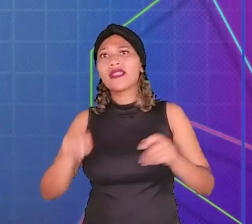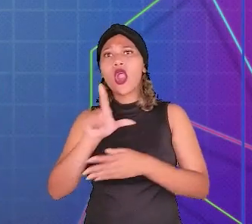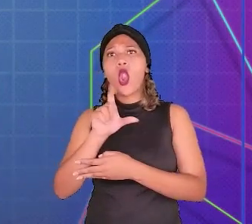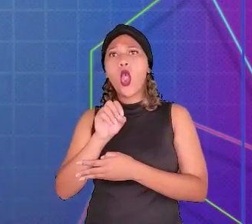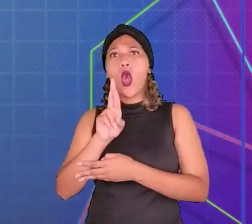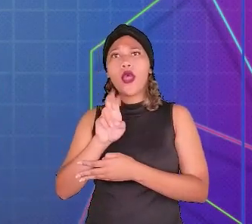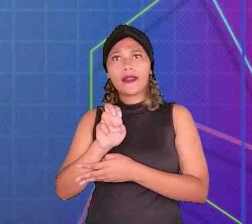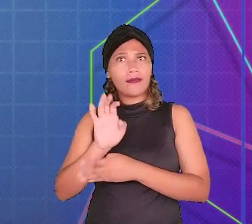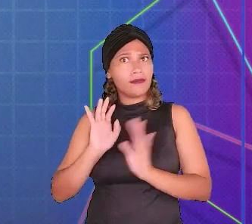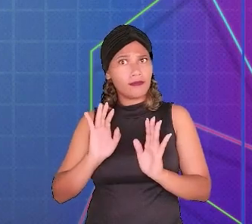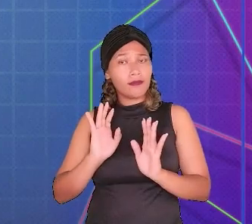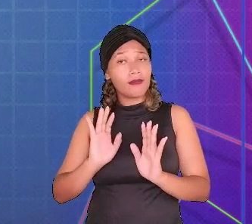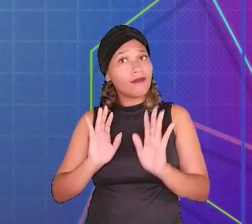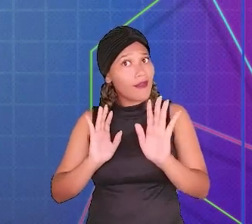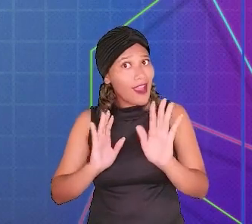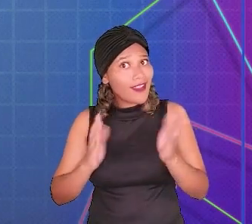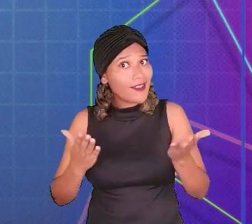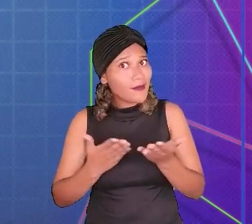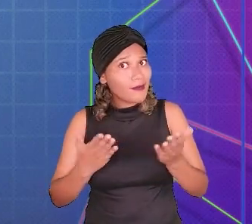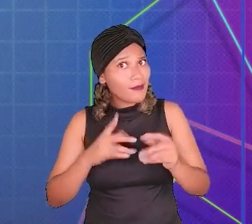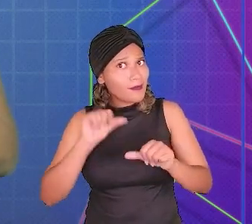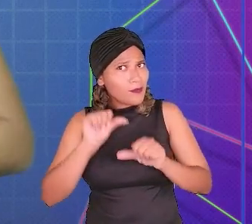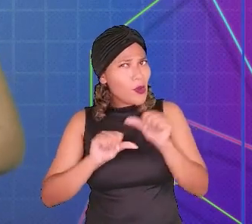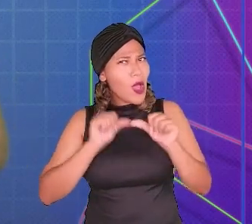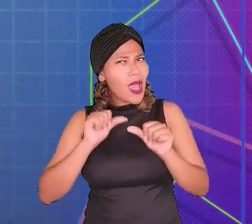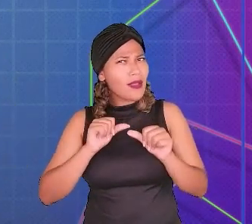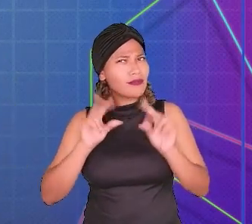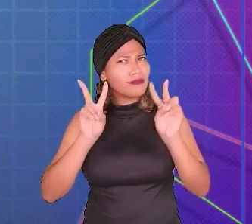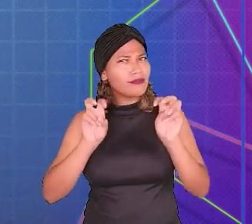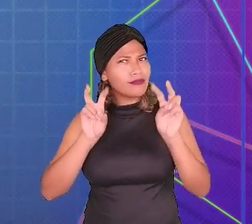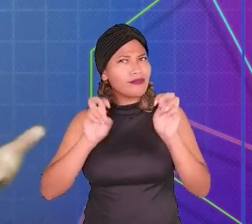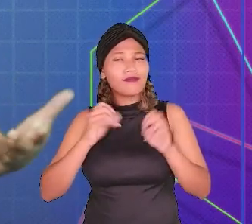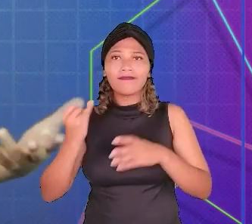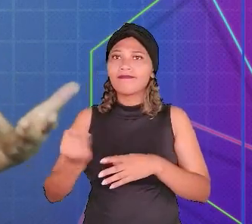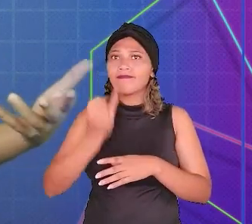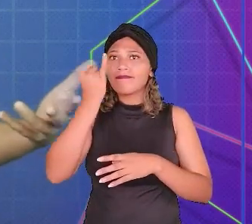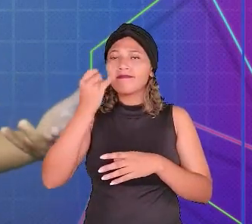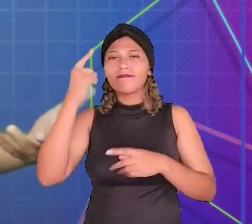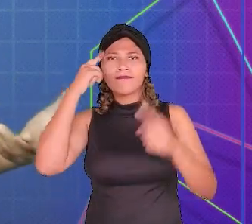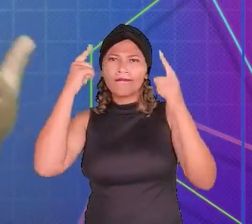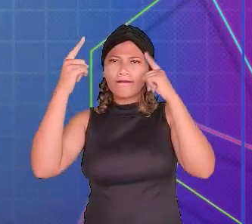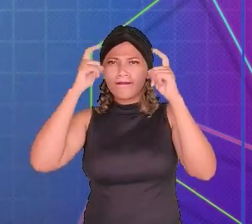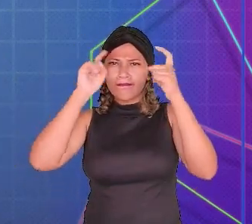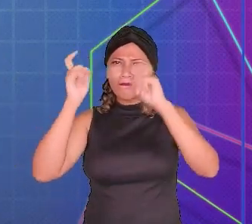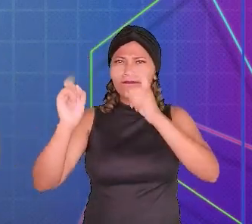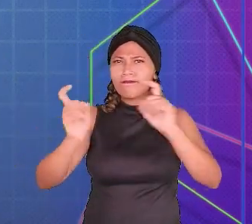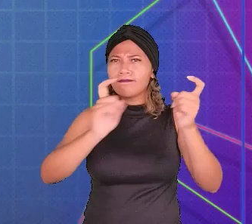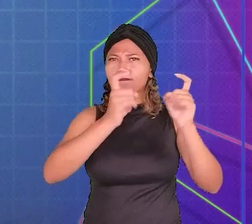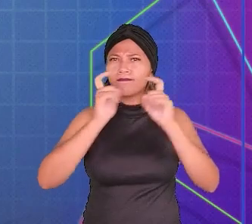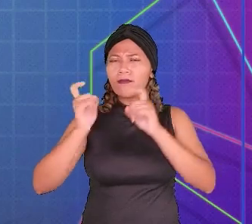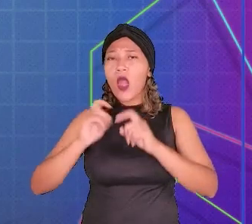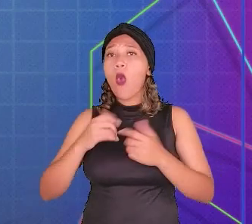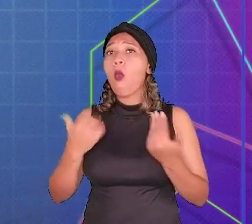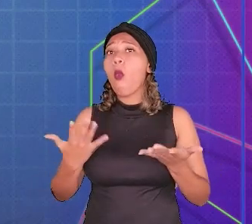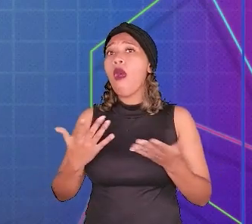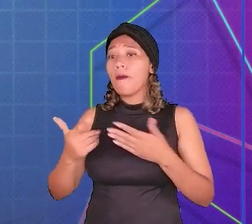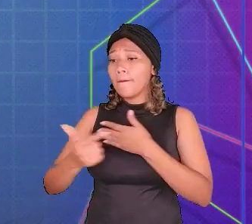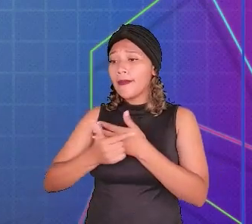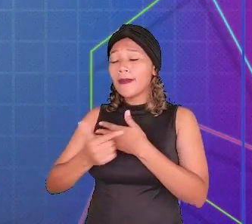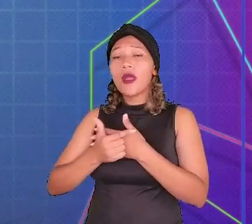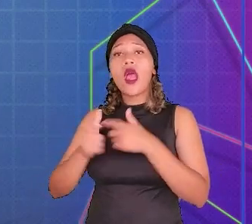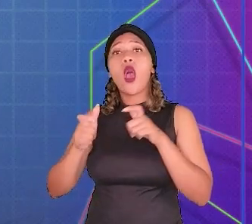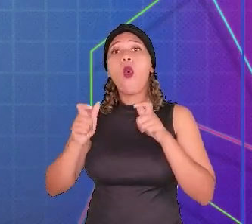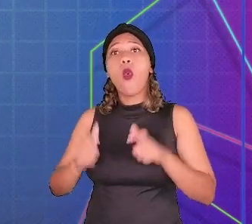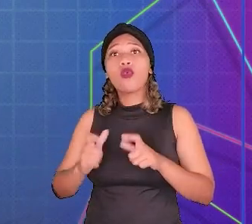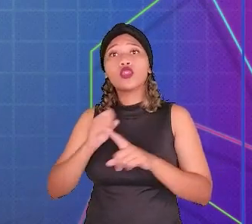precisam ter lore. Agora, gente, mudando de assunto, é muito importante pensar também de qual classe social é seu personagem,